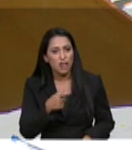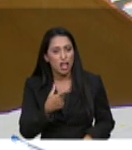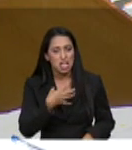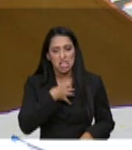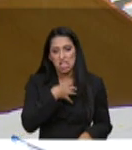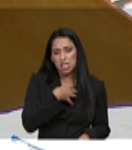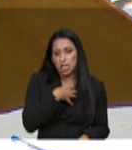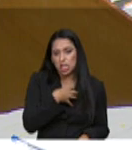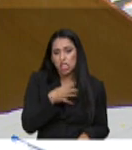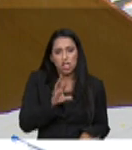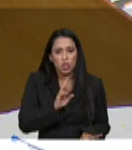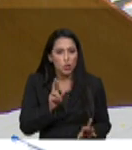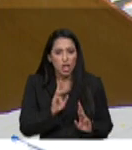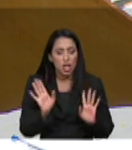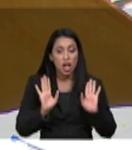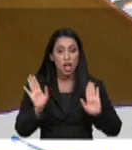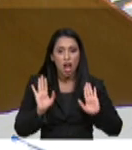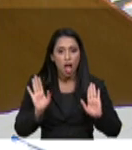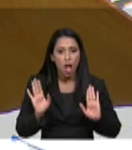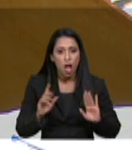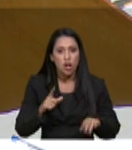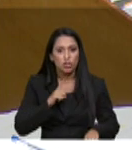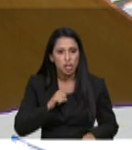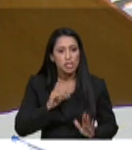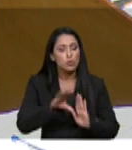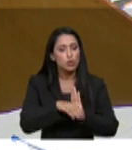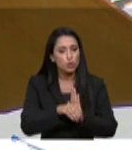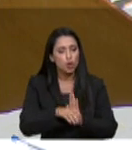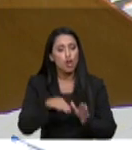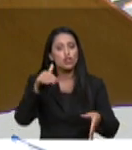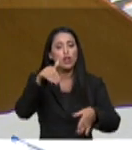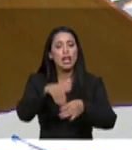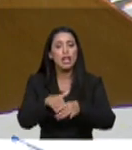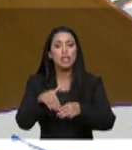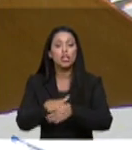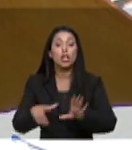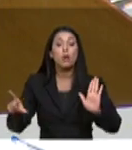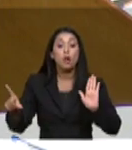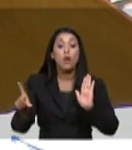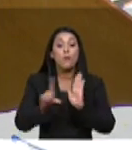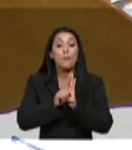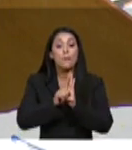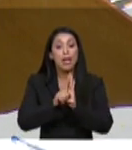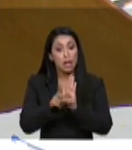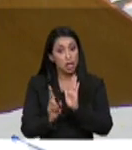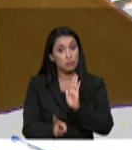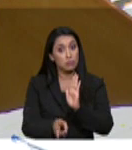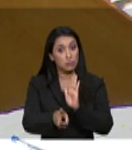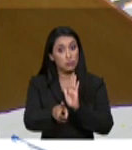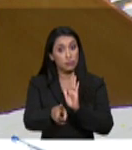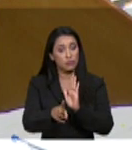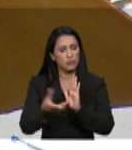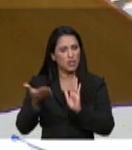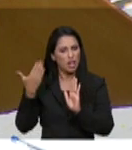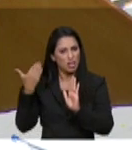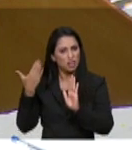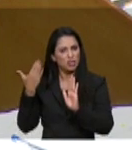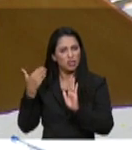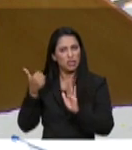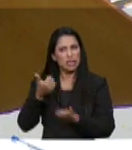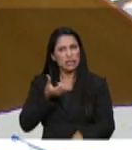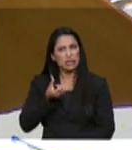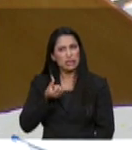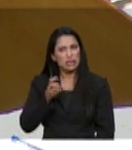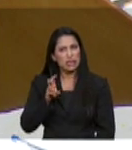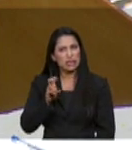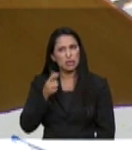Finn Dinho não não adianta não porque nós temos um código eleitoral que é uma lei Oi gente é antiga Salvo